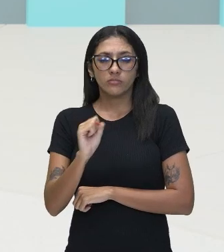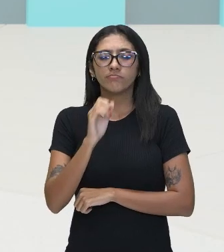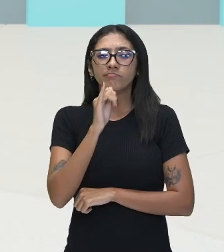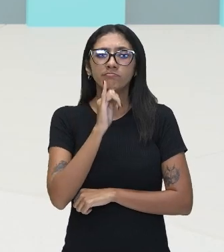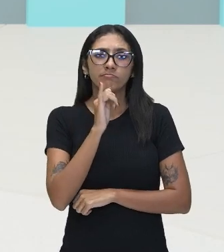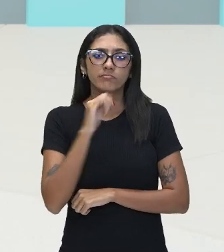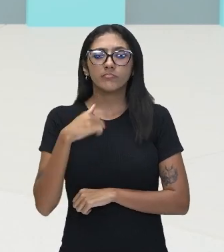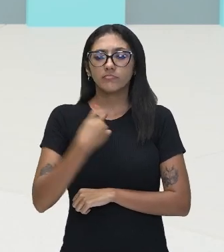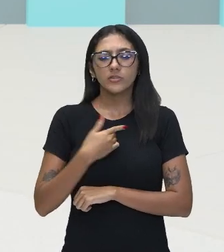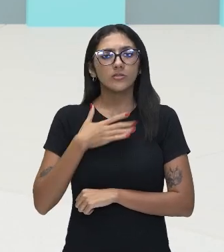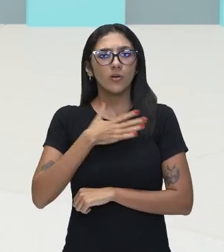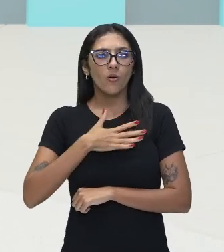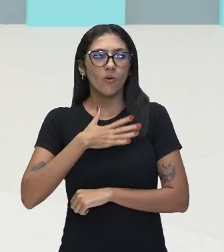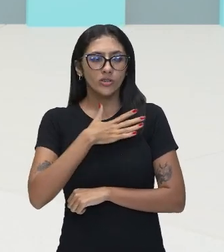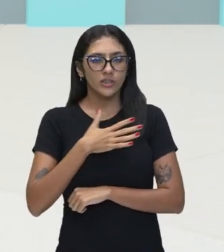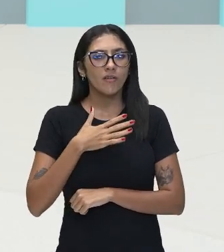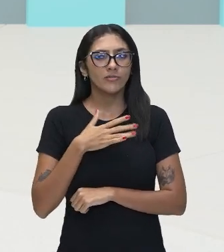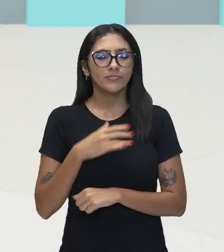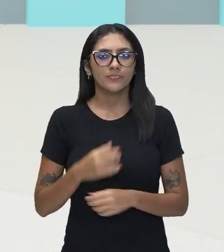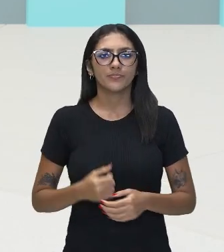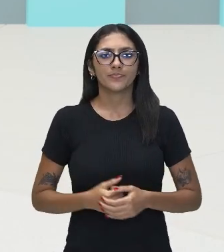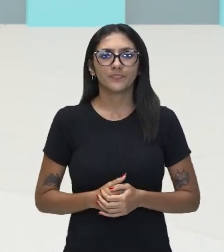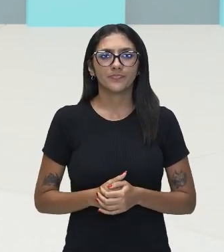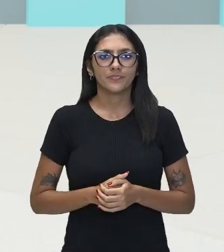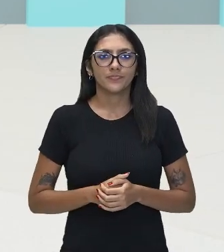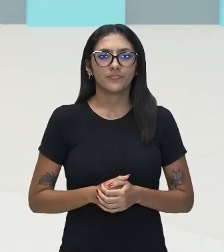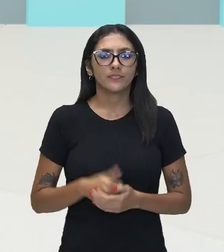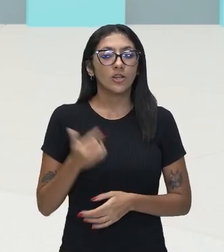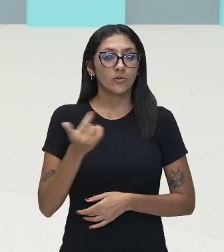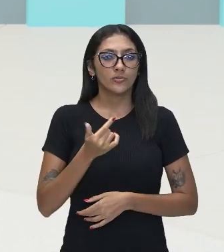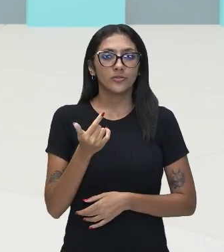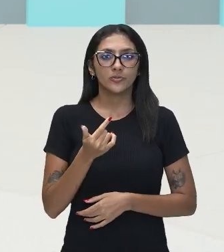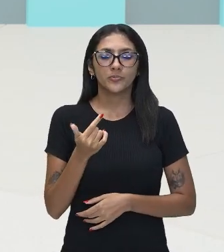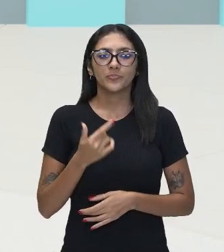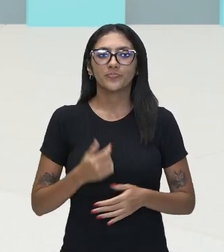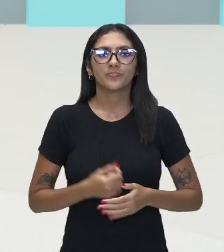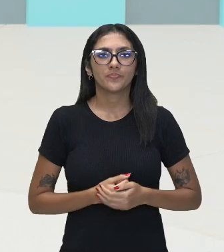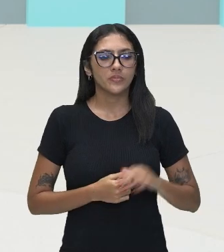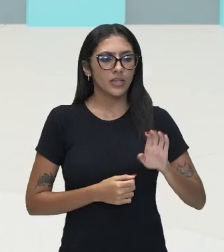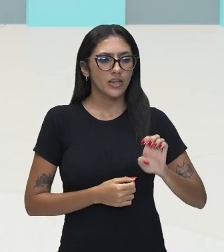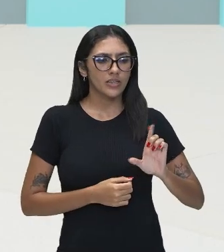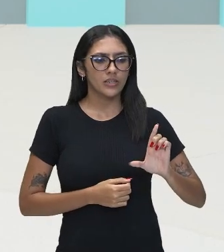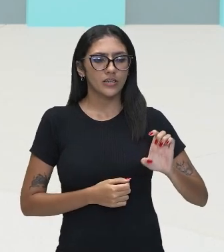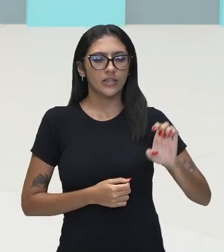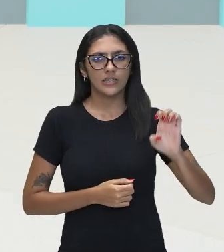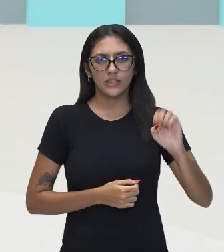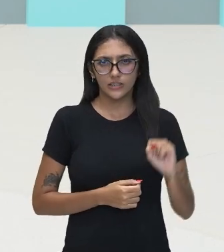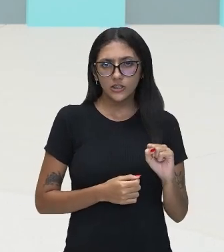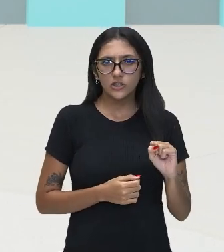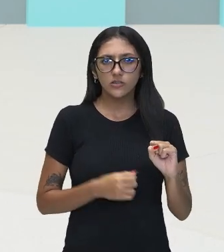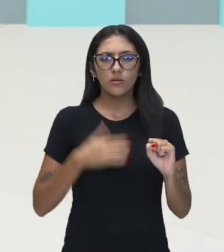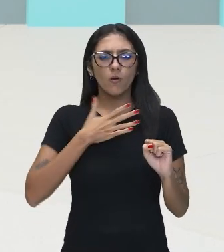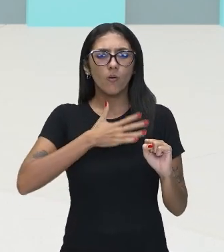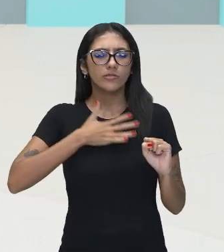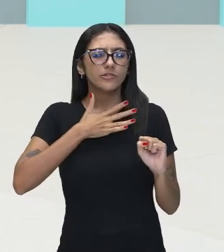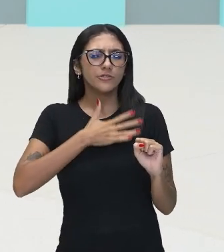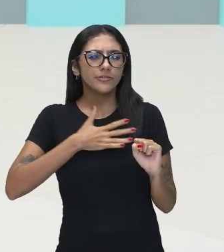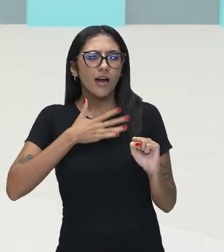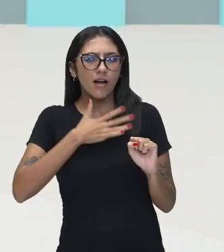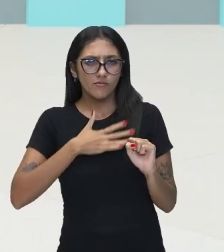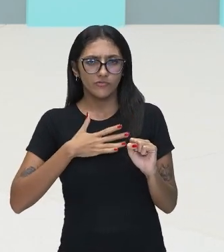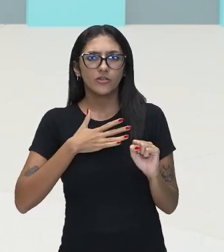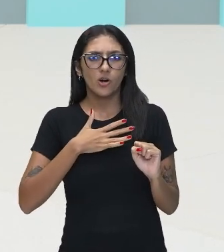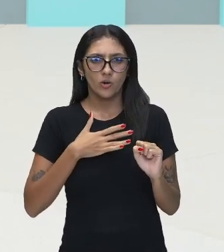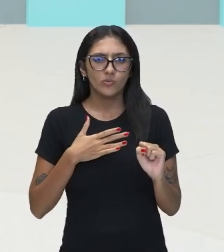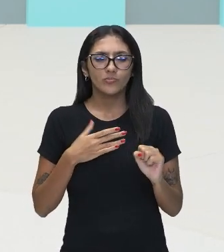seu jeito carinhoso de ser. Observe o segundo exemplo. Eles gostavam daquele seu jeito